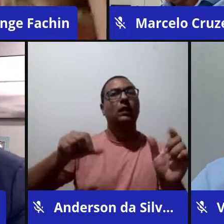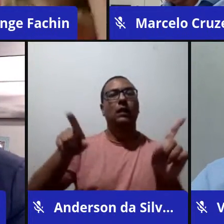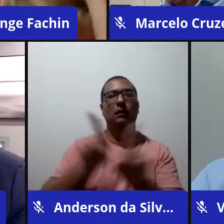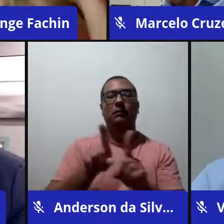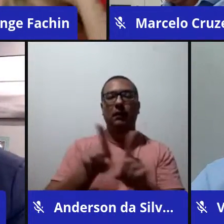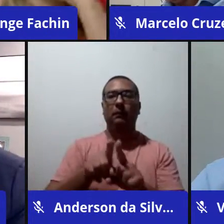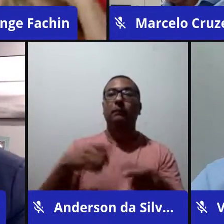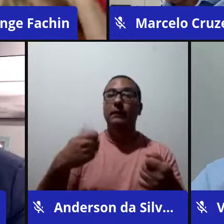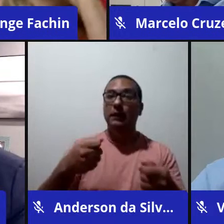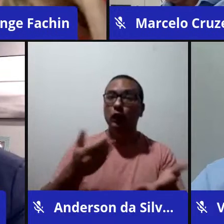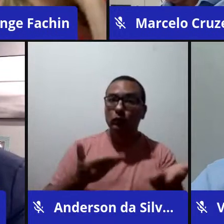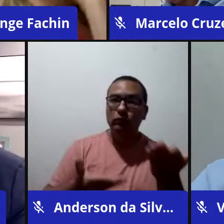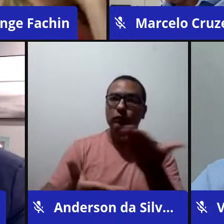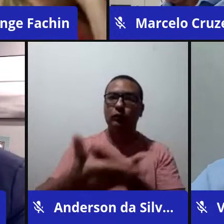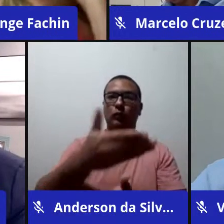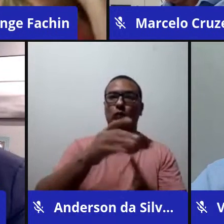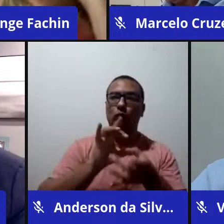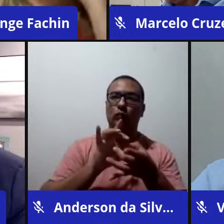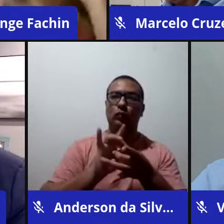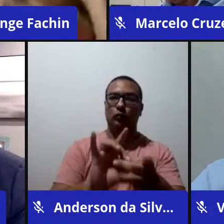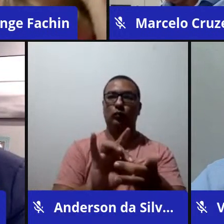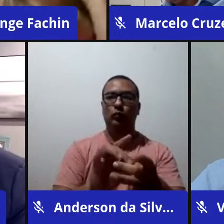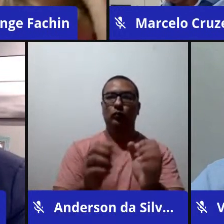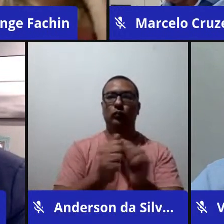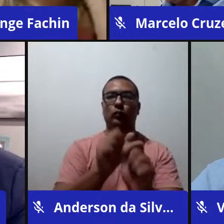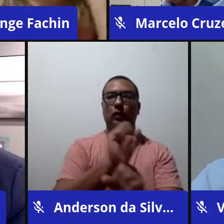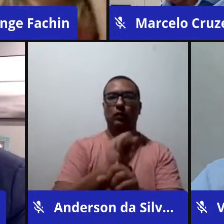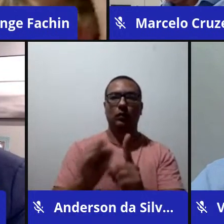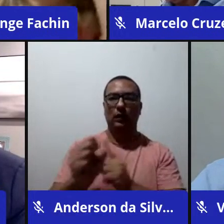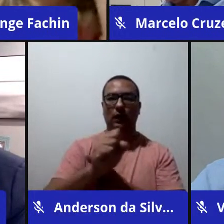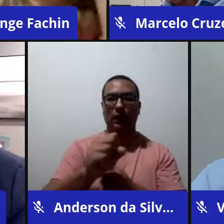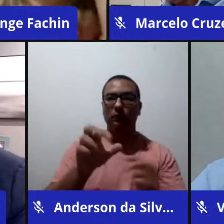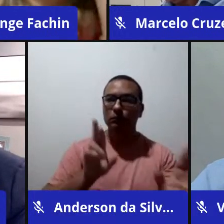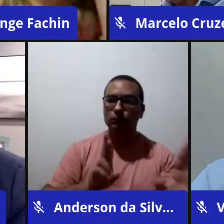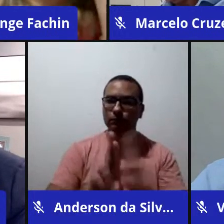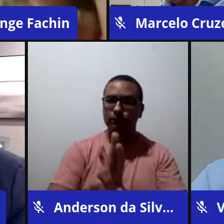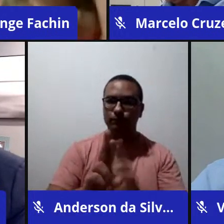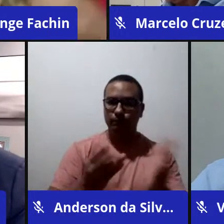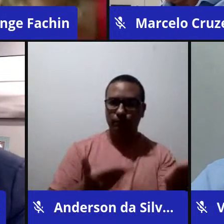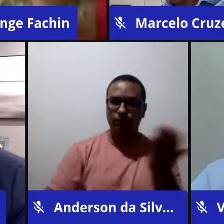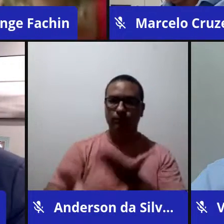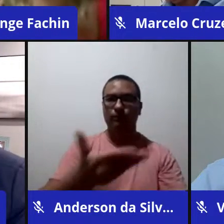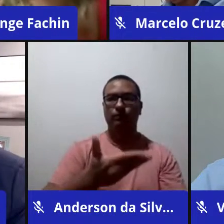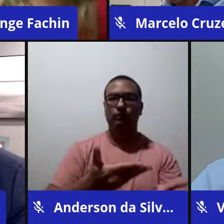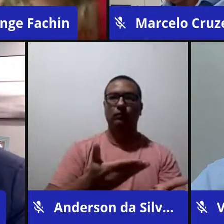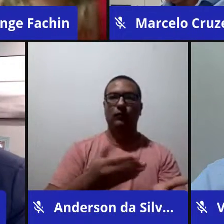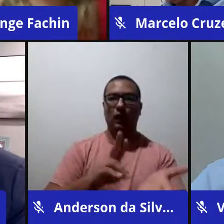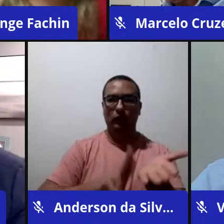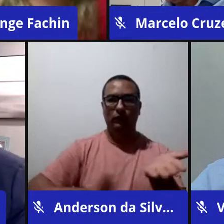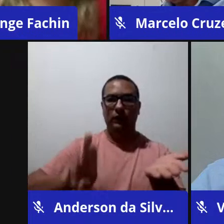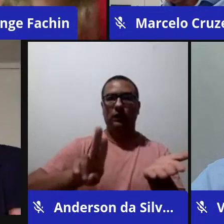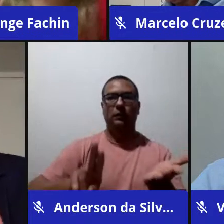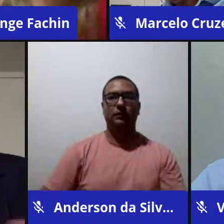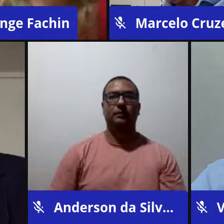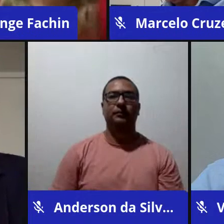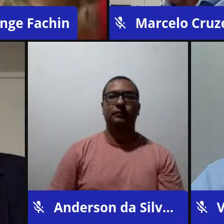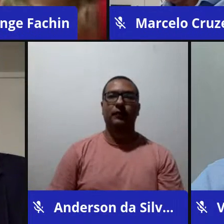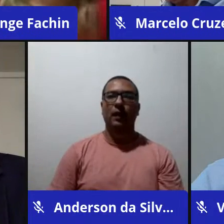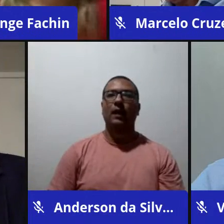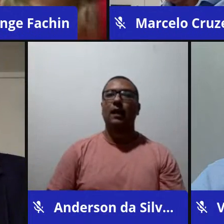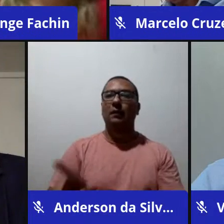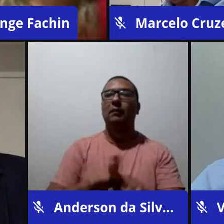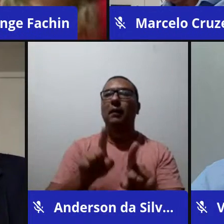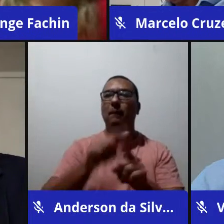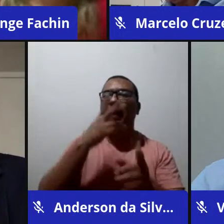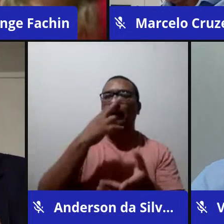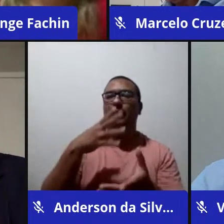com a sociedade, ela tem que buscar uma interação mais forte com a universidade. E nós temos que sair da redoma de vidro na